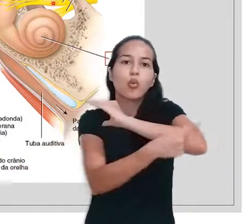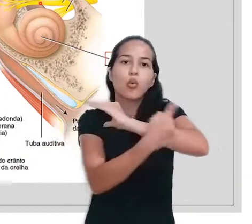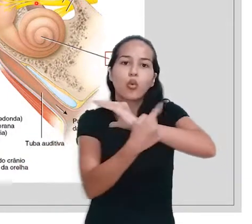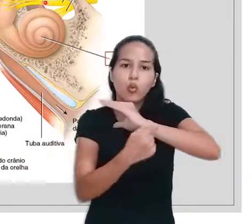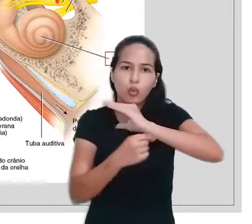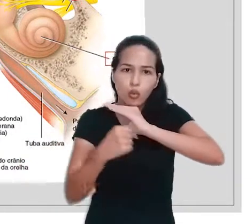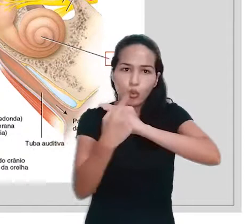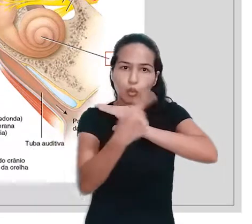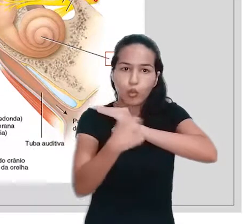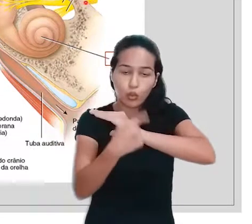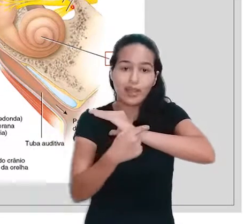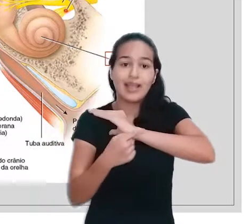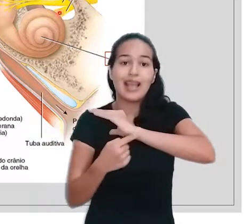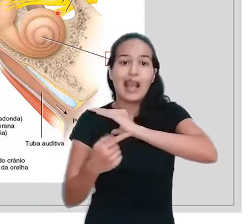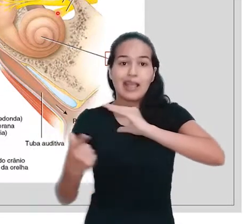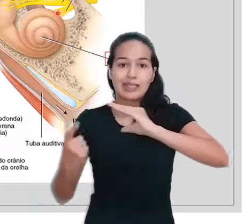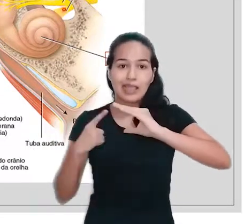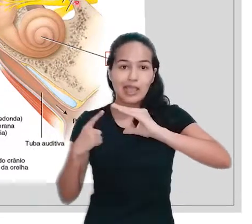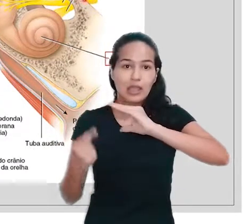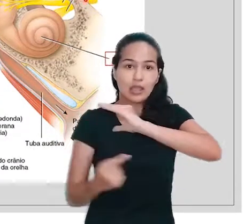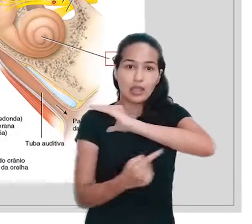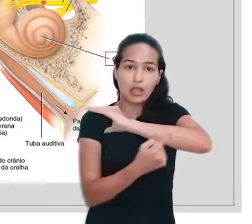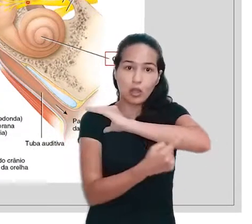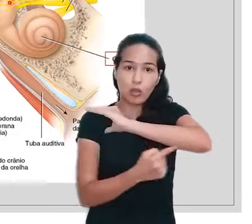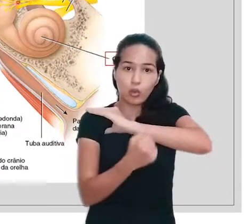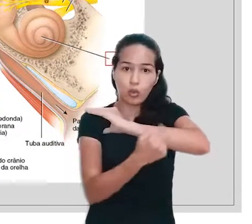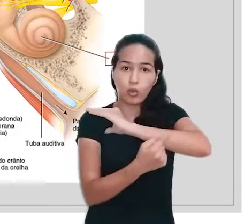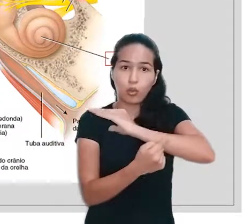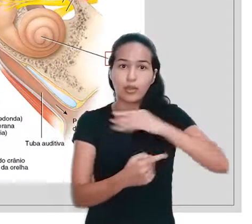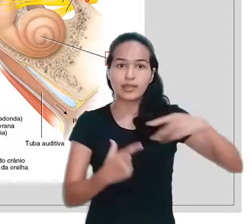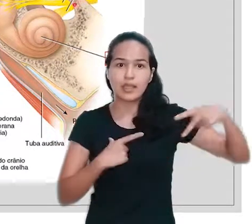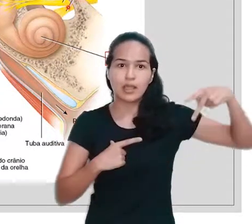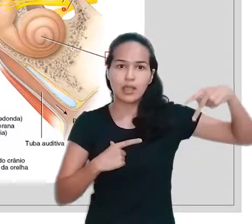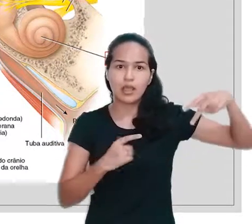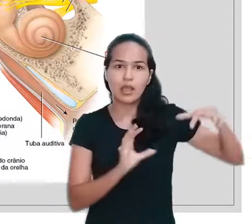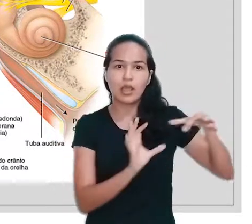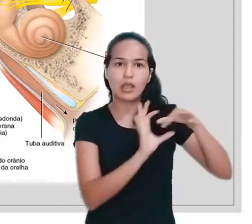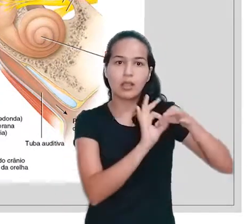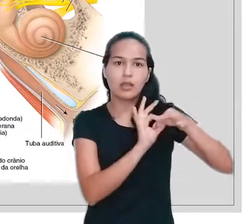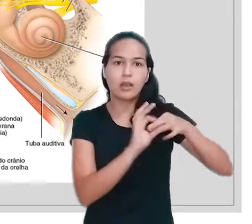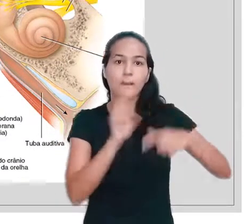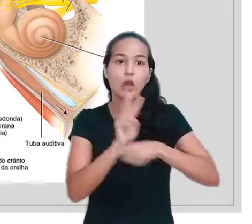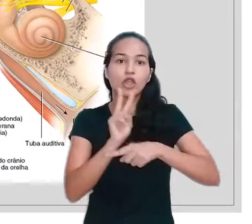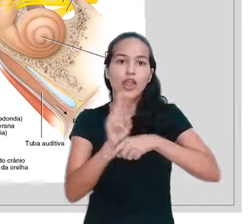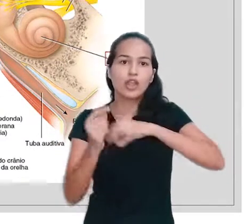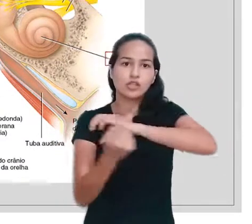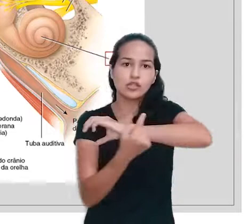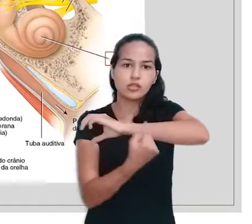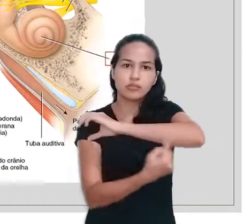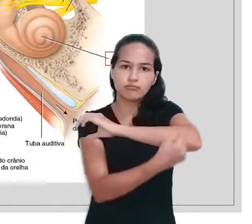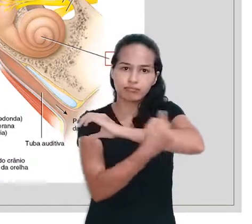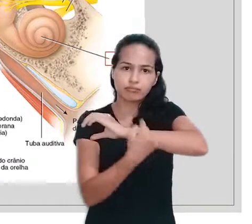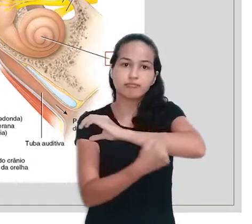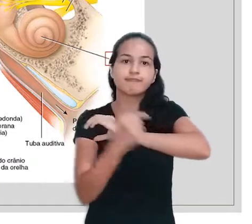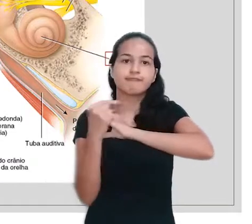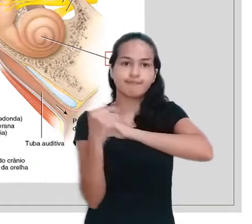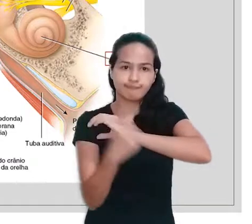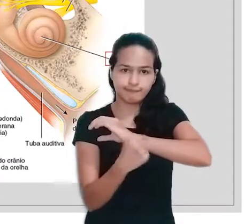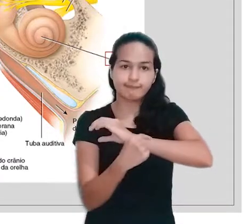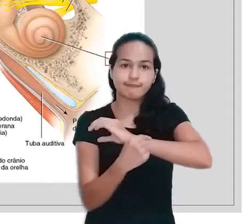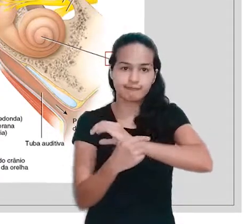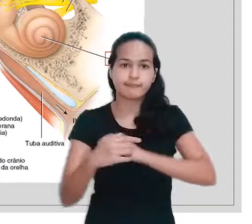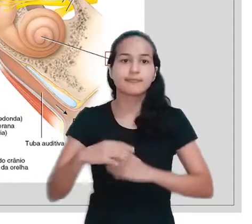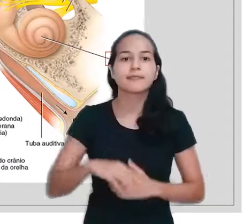presença de nervos sensitivos que estão perto, estão conectados e são também protegidos pela